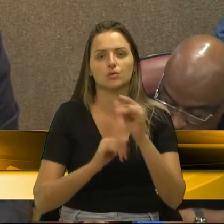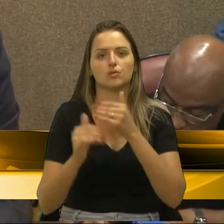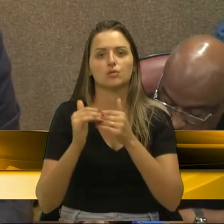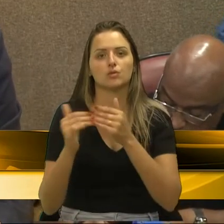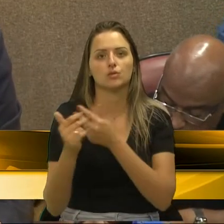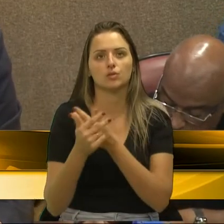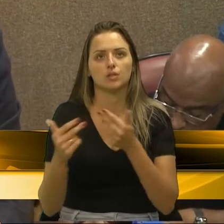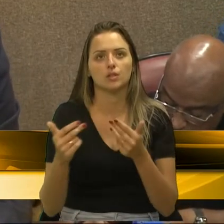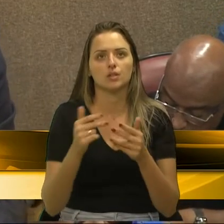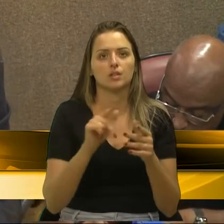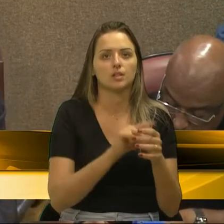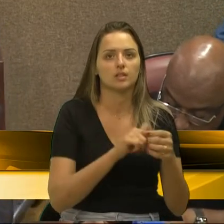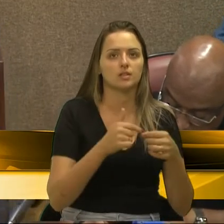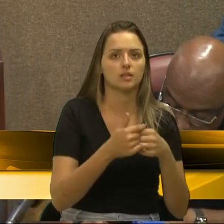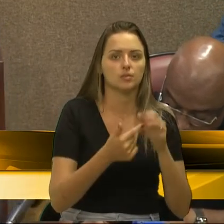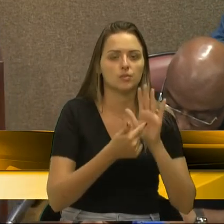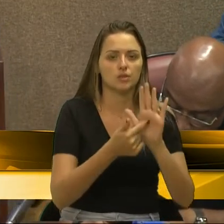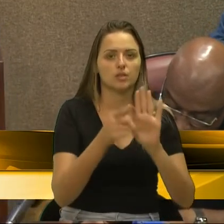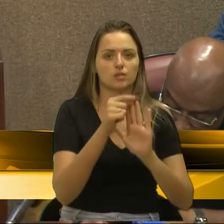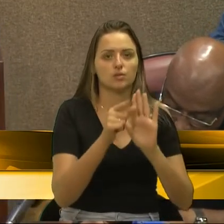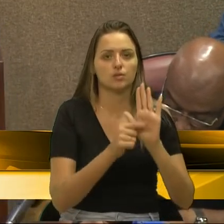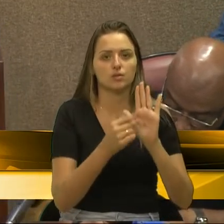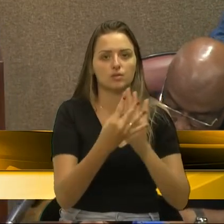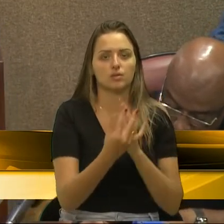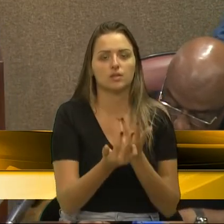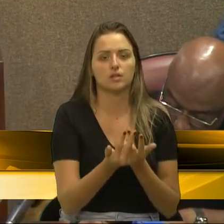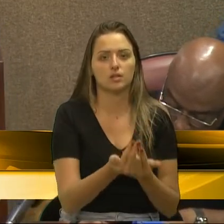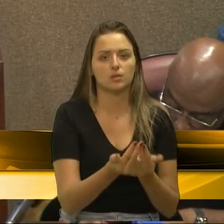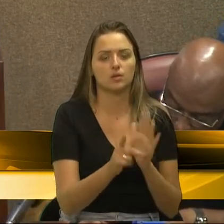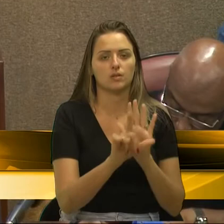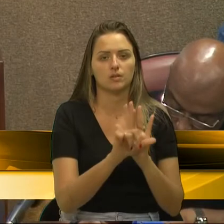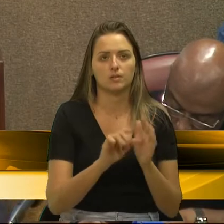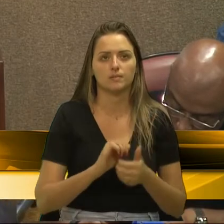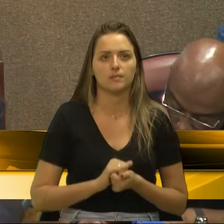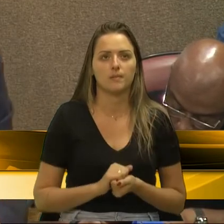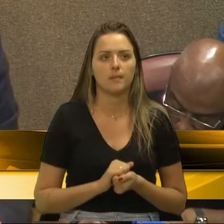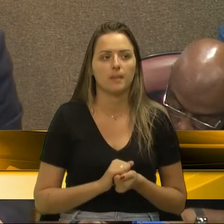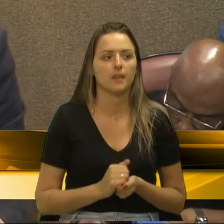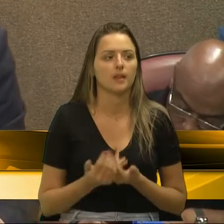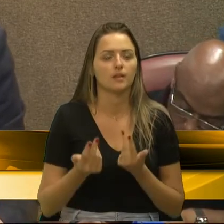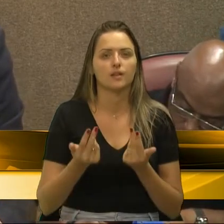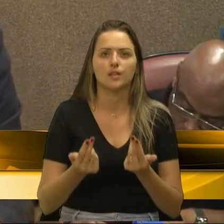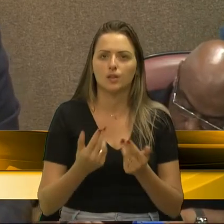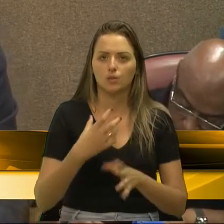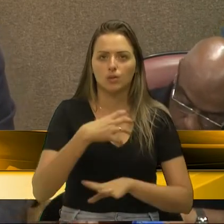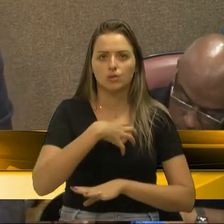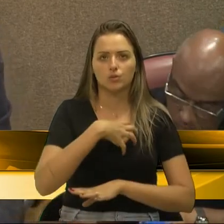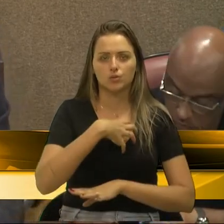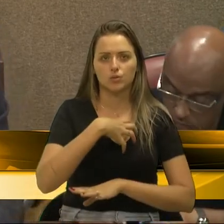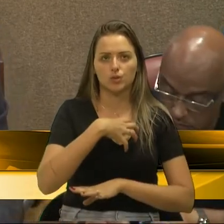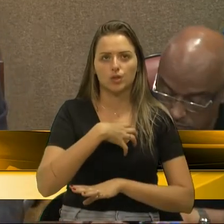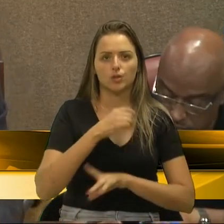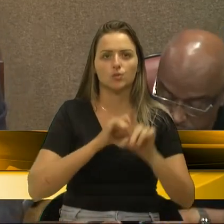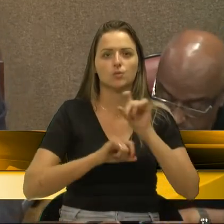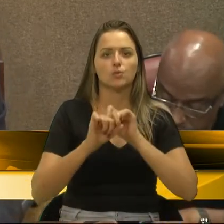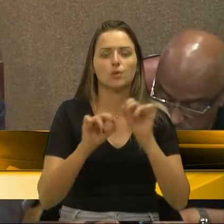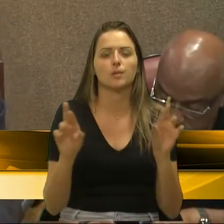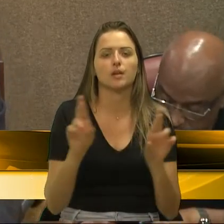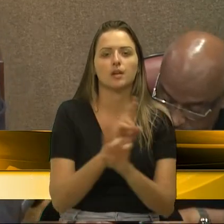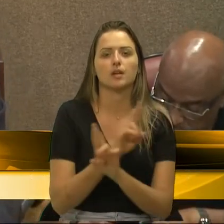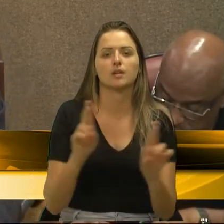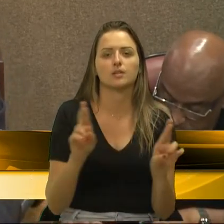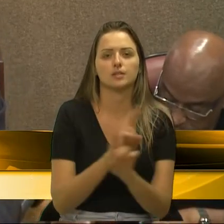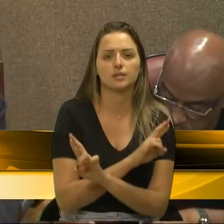do município, definida no artigo 4º da mesma resolução. Desta forma, tendo relação direta à alteração